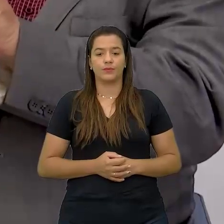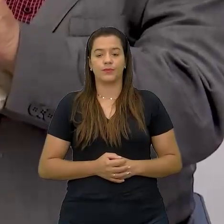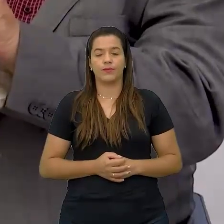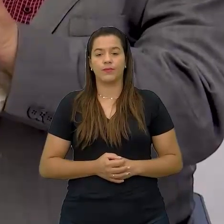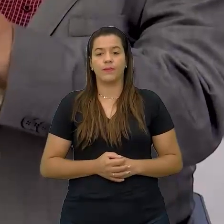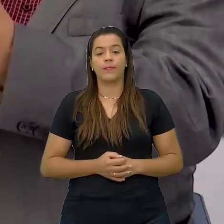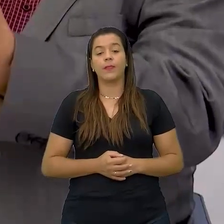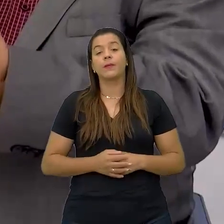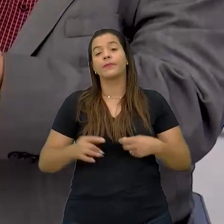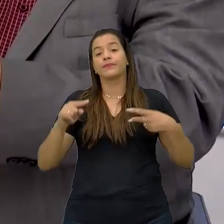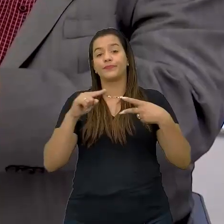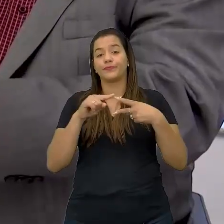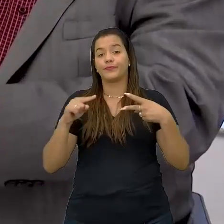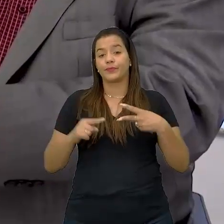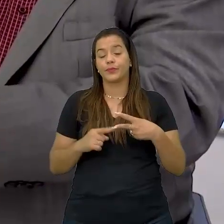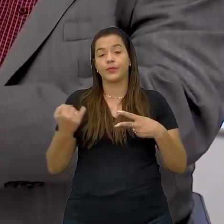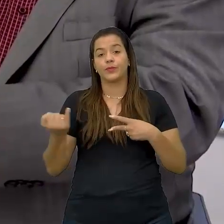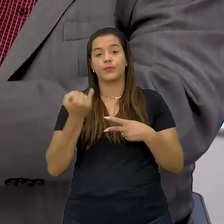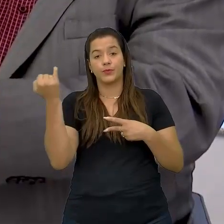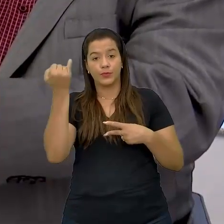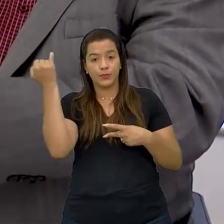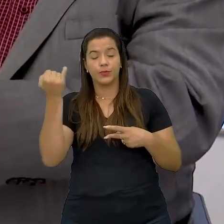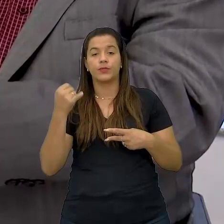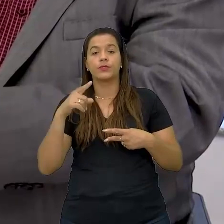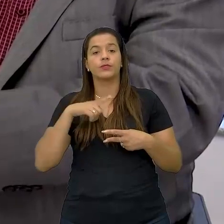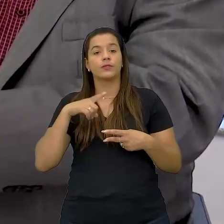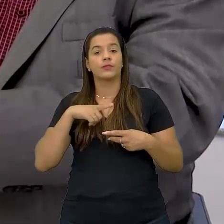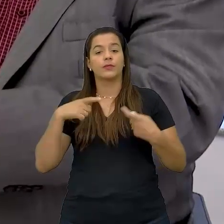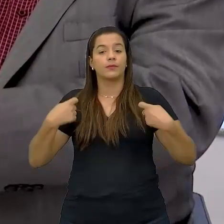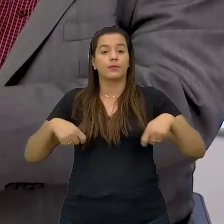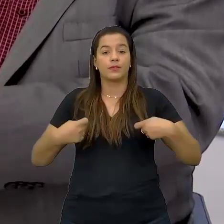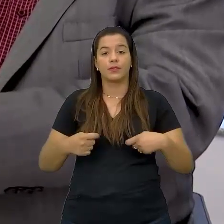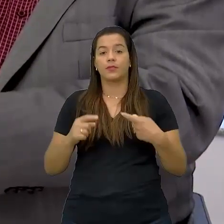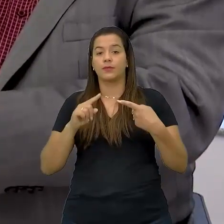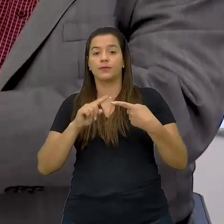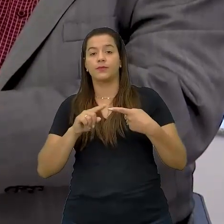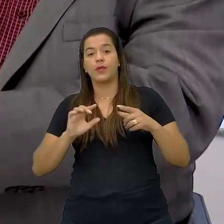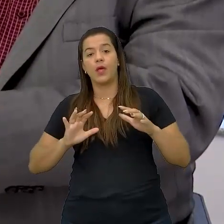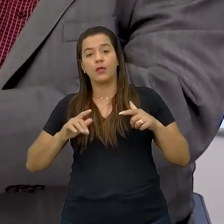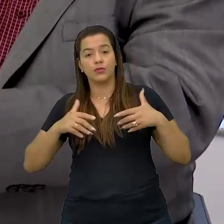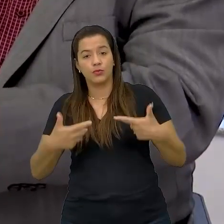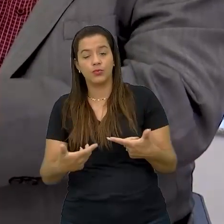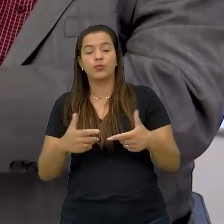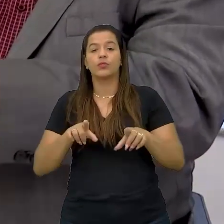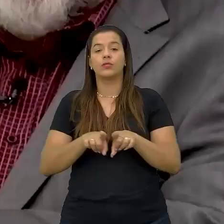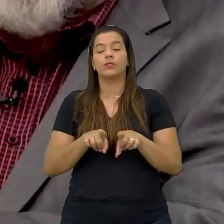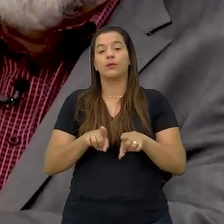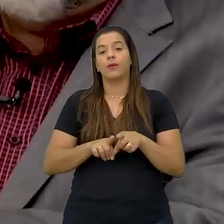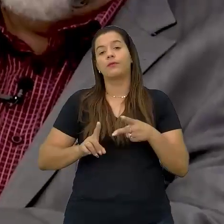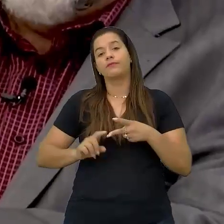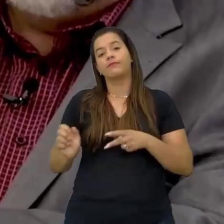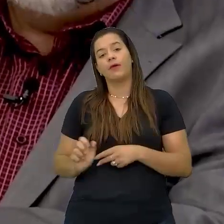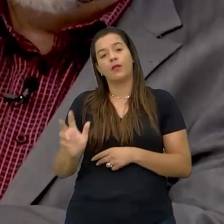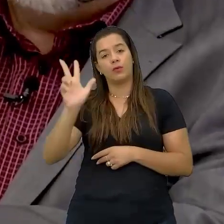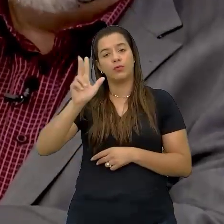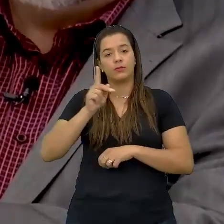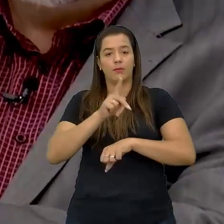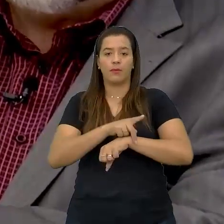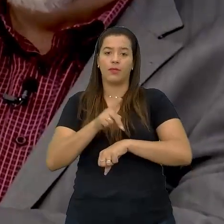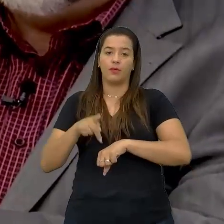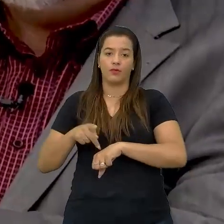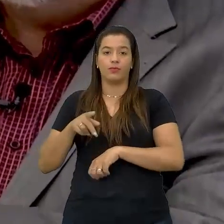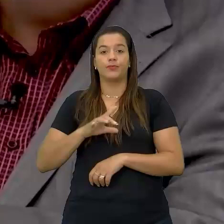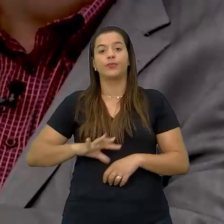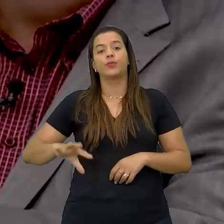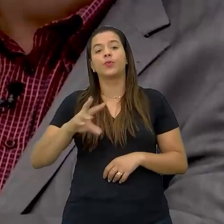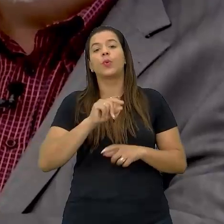Há duas coisas muito importantes como atitudes, como valores de formação pedagógica. Primeiro, de um lado, nós